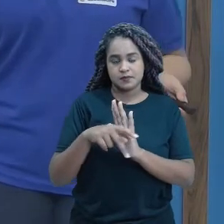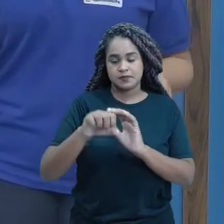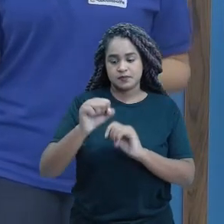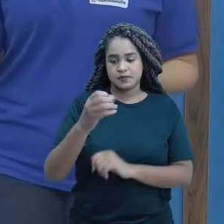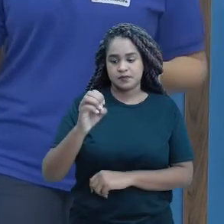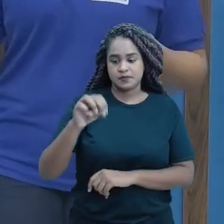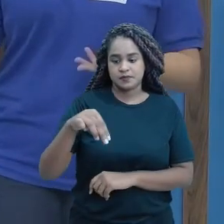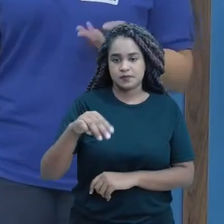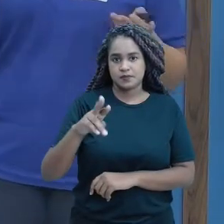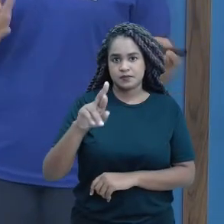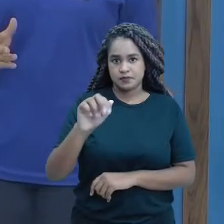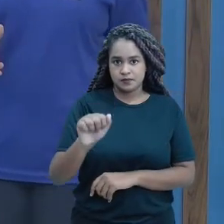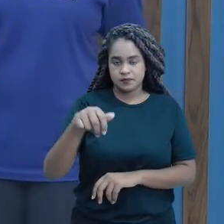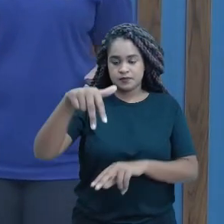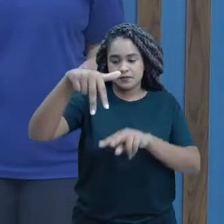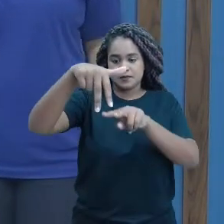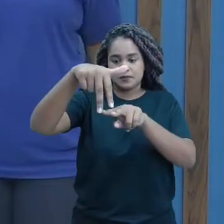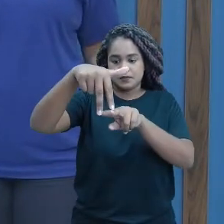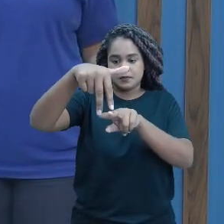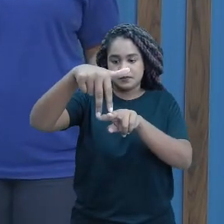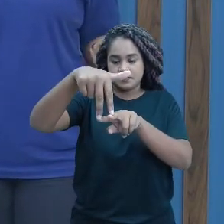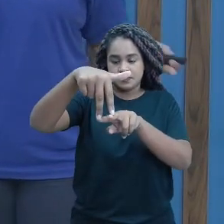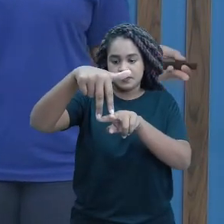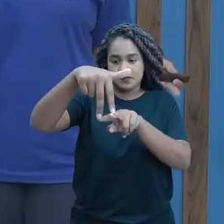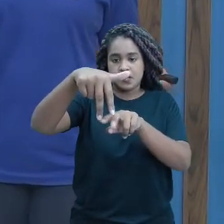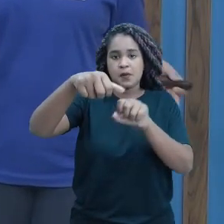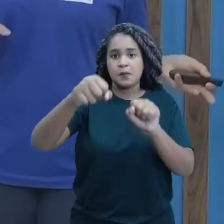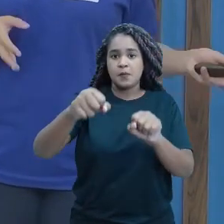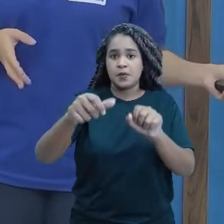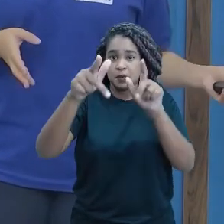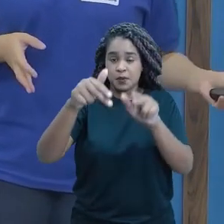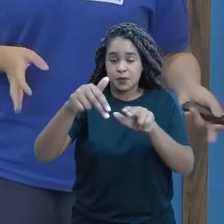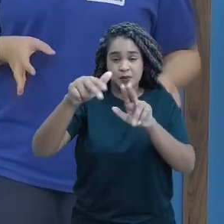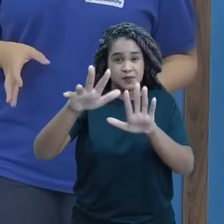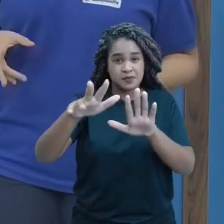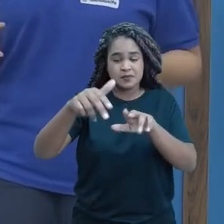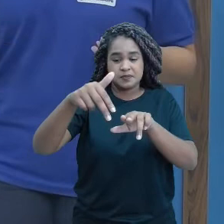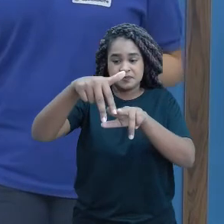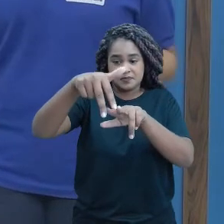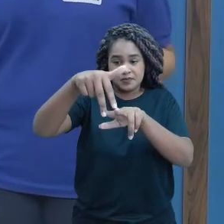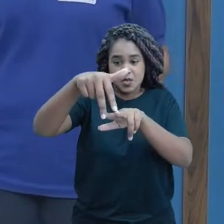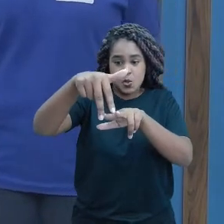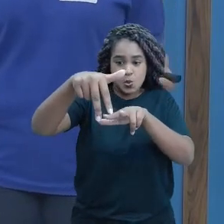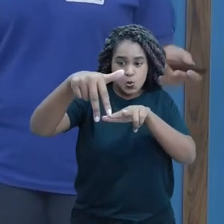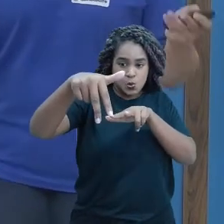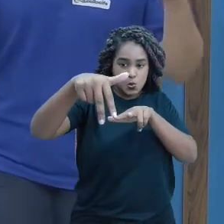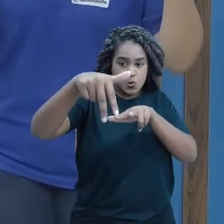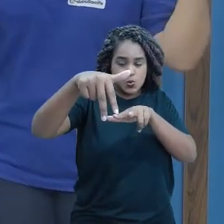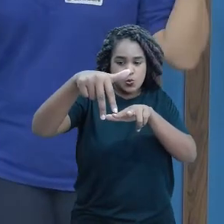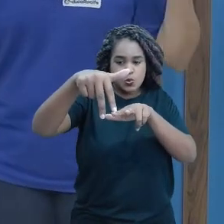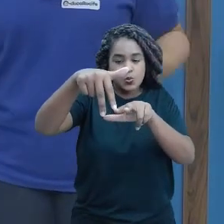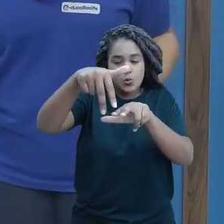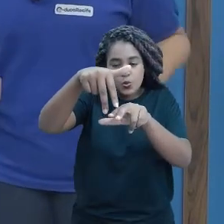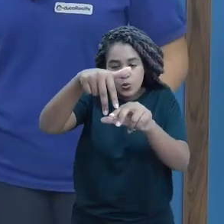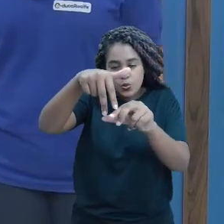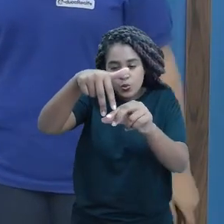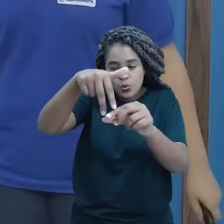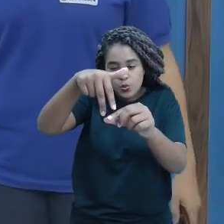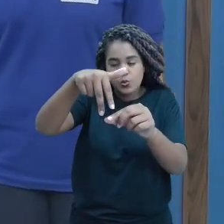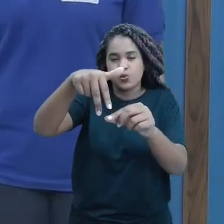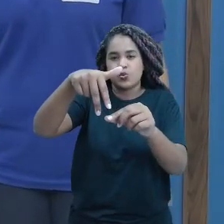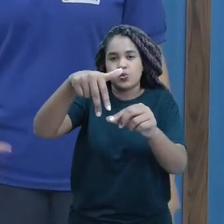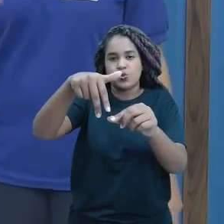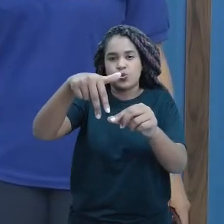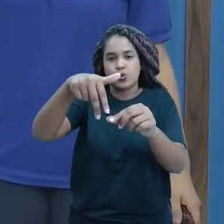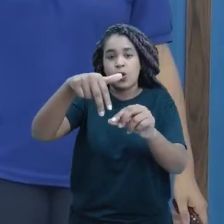um único momento em que a sombra vai ter o mesmo tamanho que a gente, ora ela vai ser menor, ora ela vai ser maior, ou então eu vou estar pisando em cima da